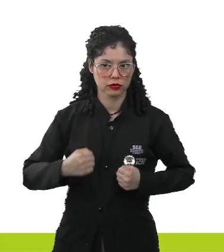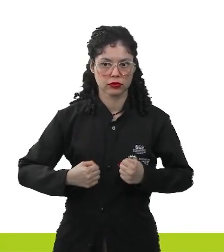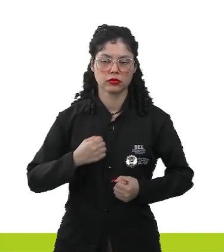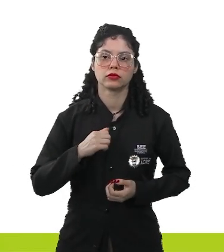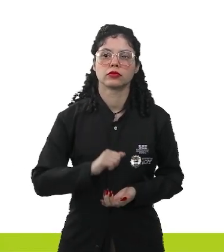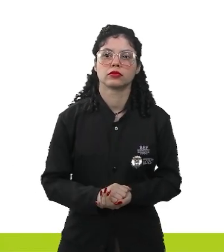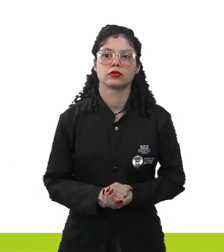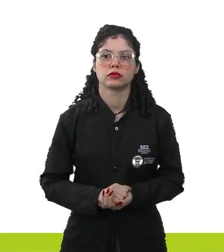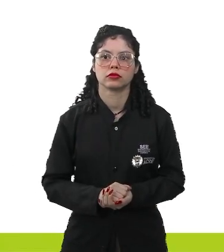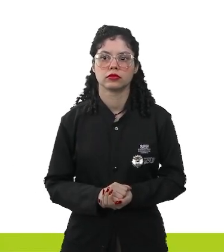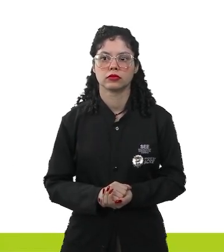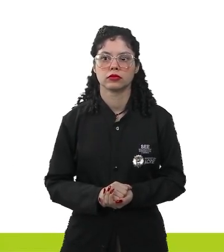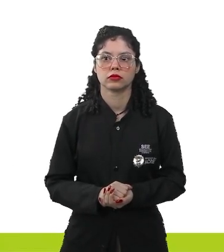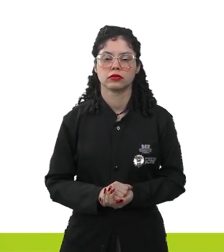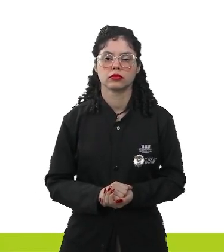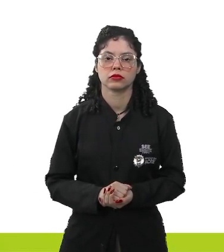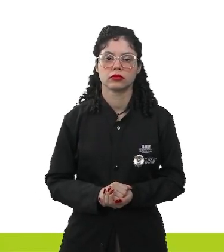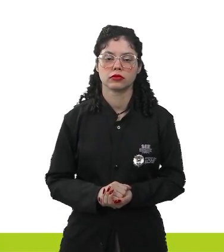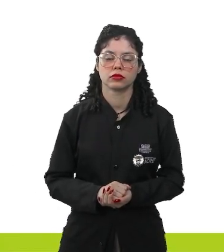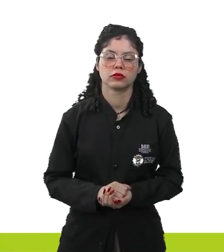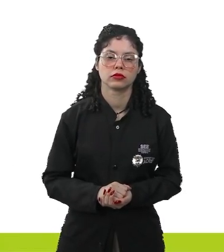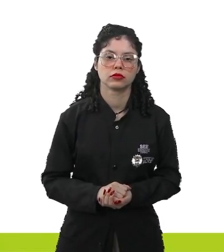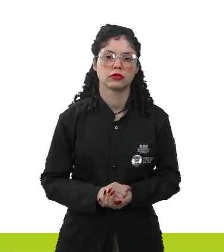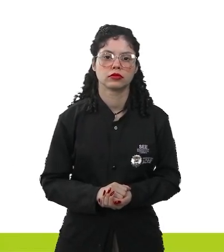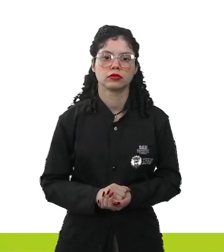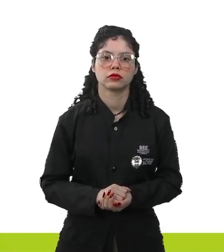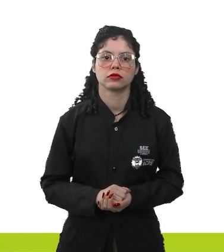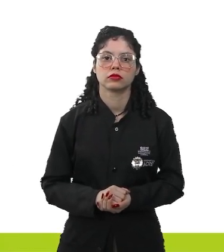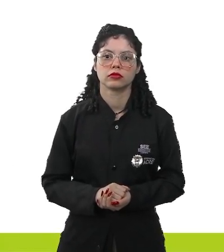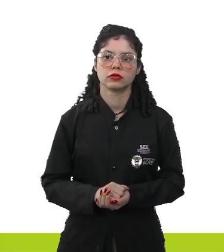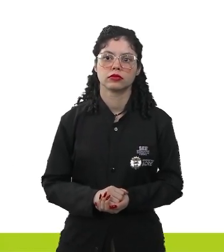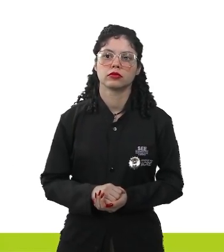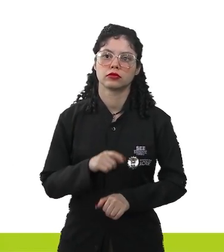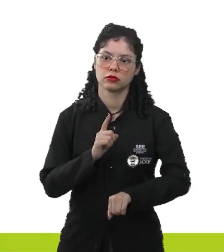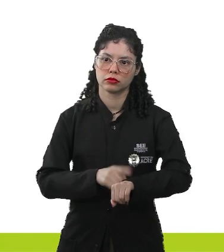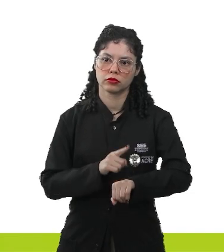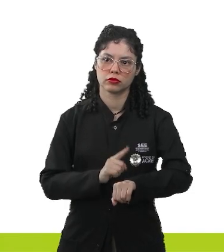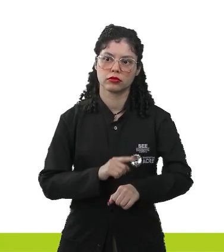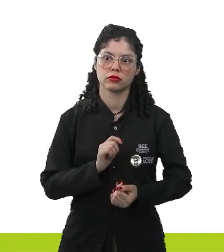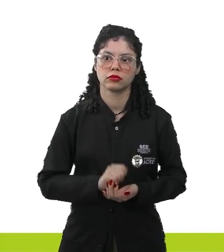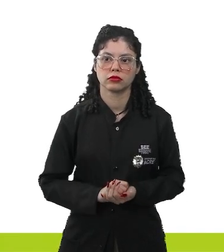caminha, ele não anda de bicicleta, ele corre somente metade do tempo,